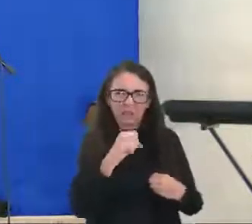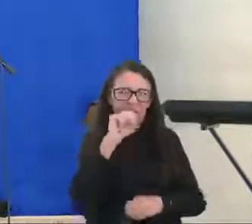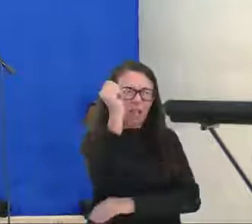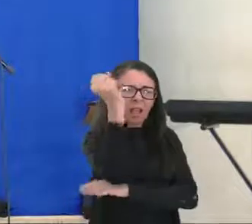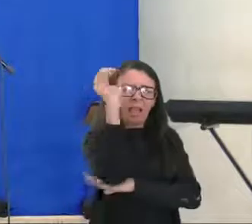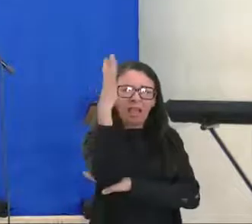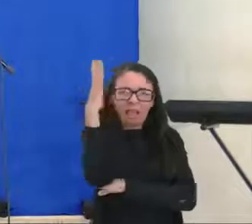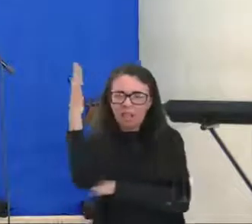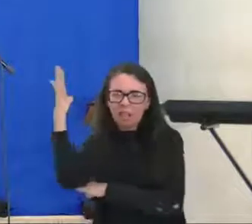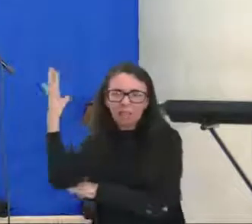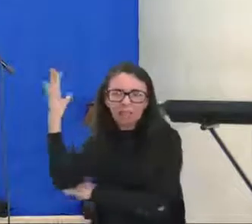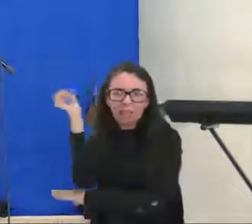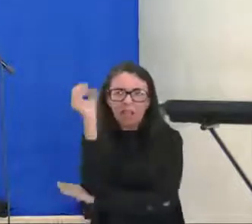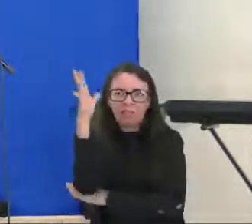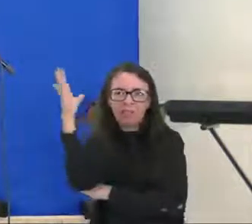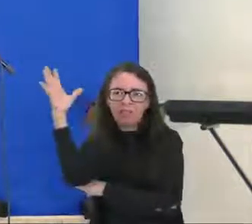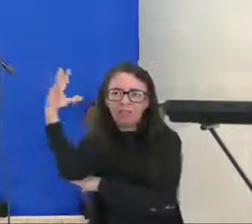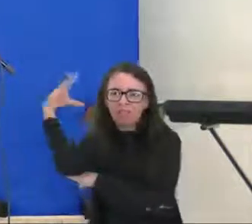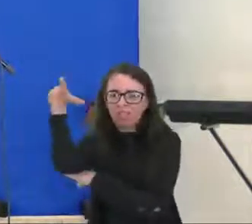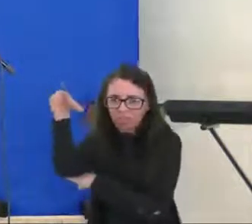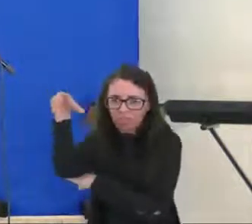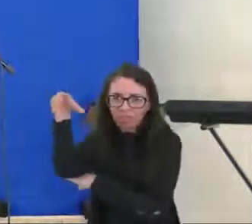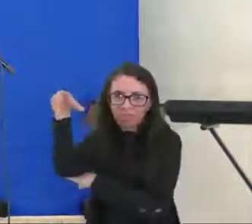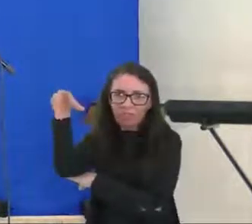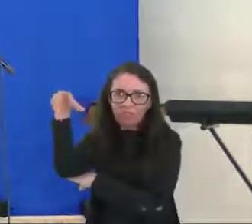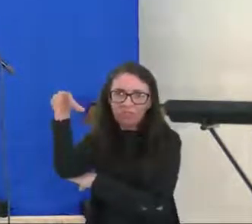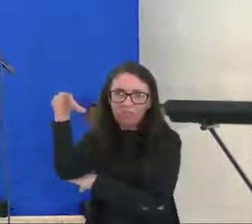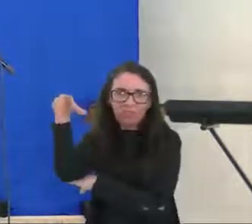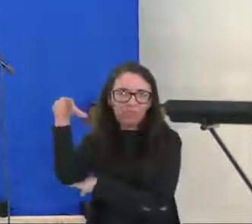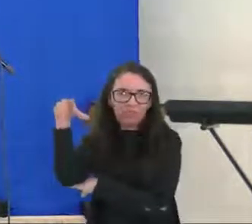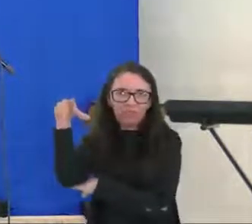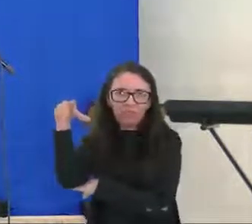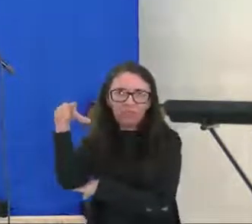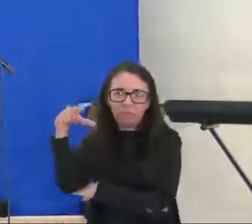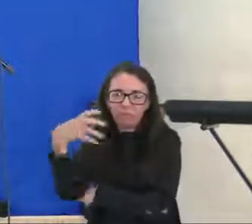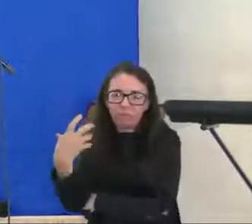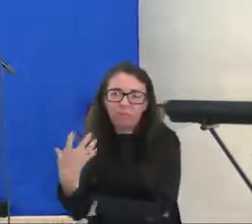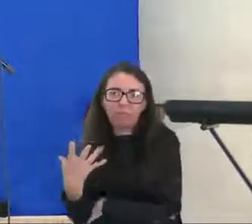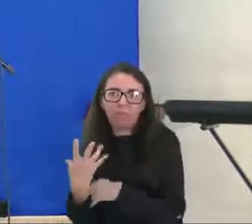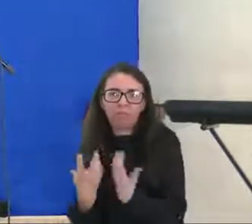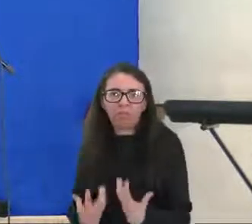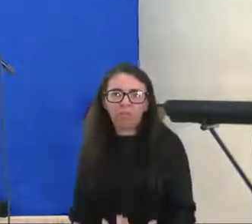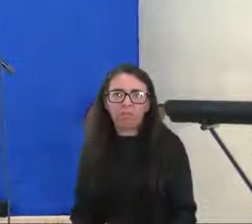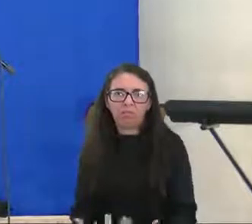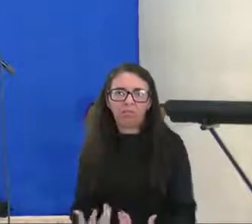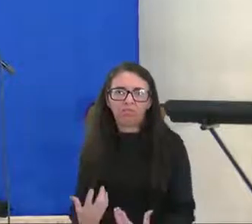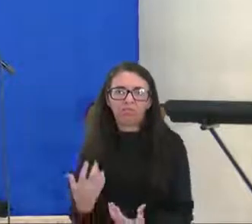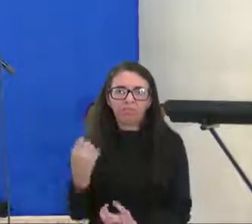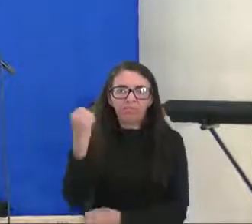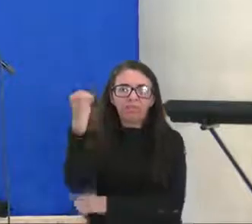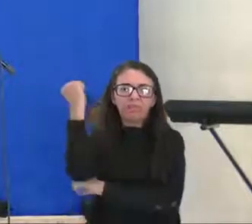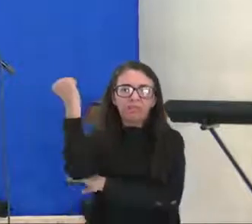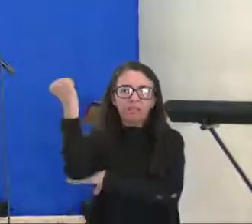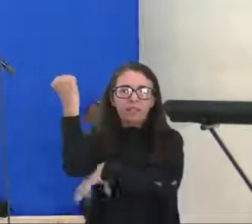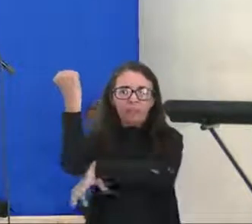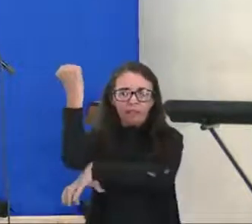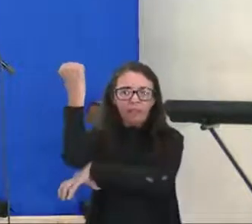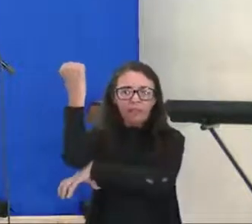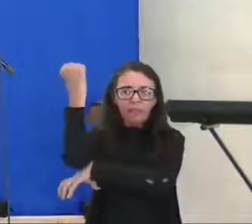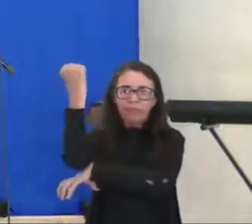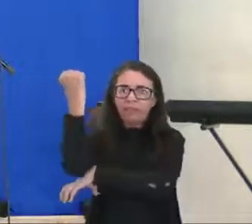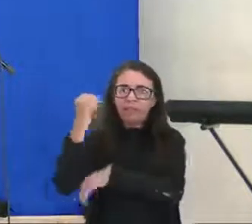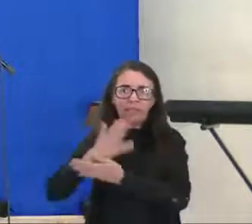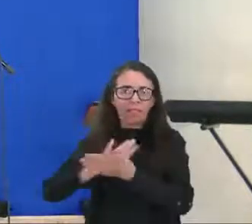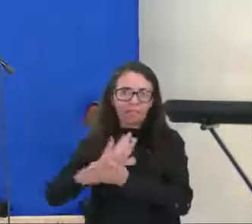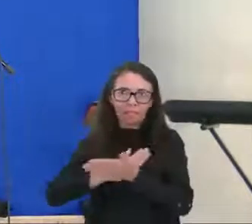E agora nós estamos aqui louvando a Deus. Para a glória dele. Jambuzeiro bravo enxertado na videira